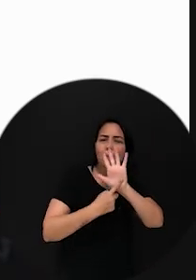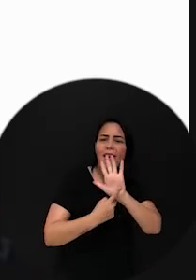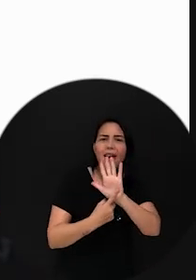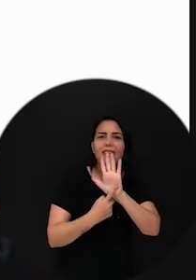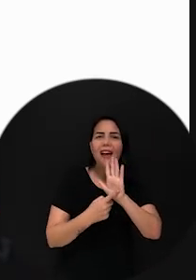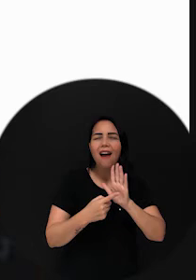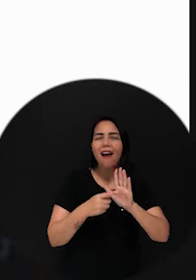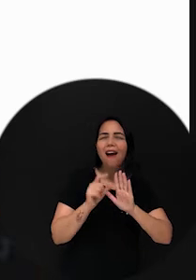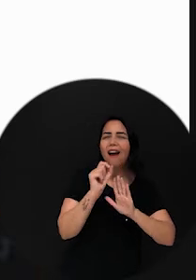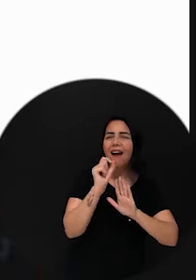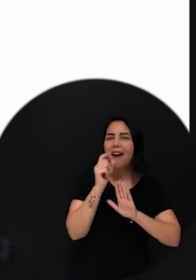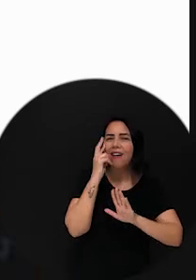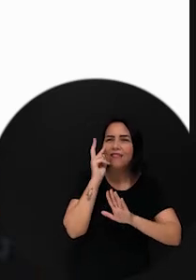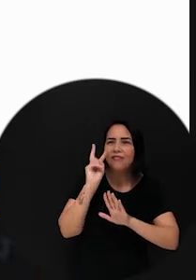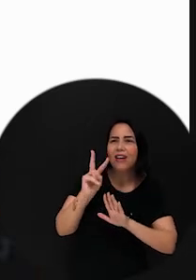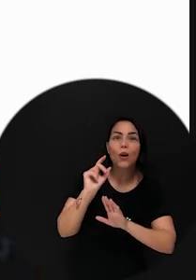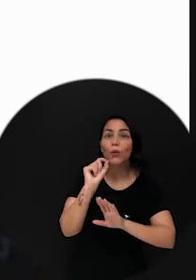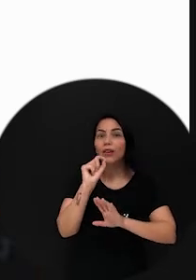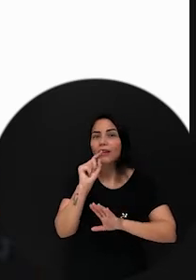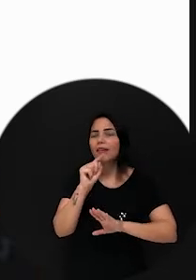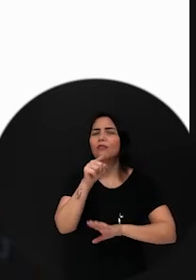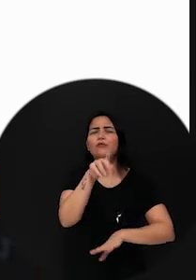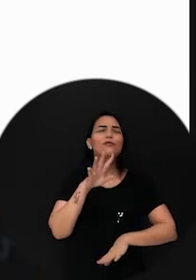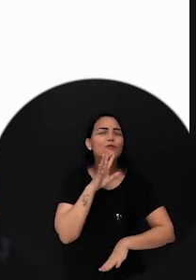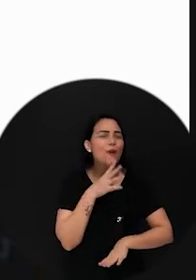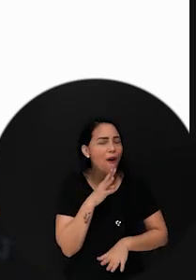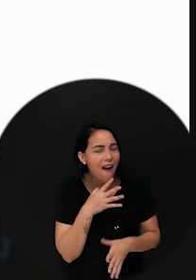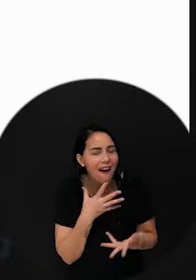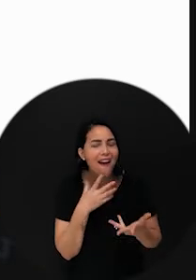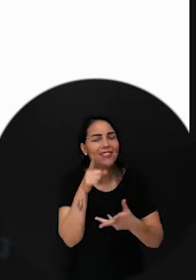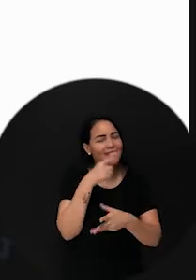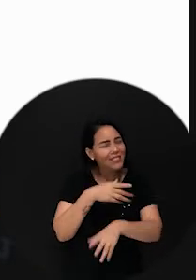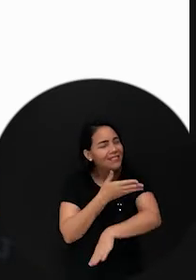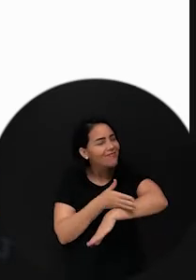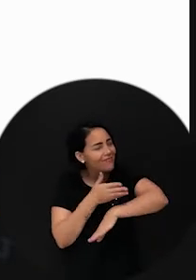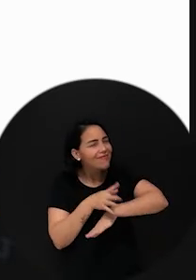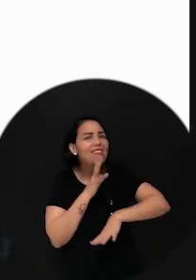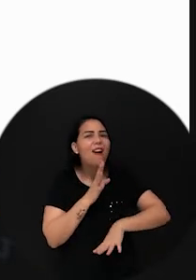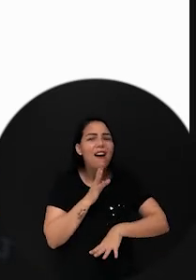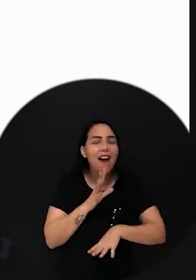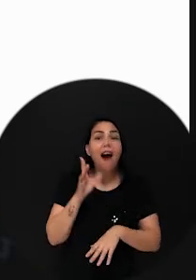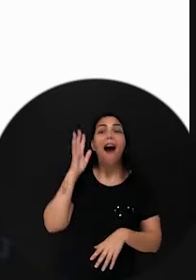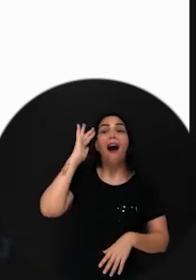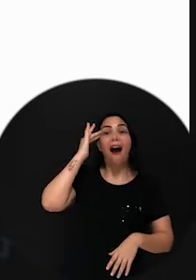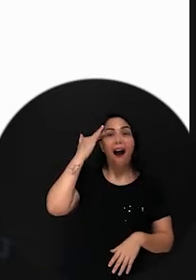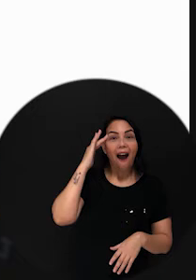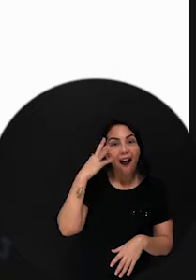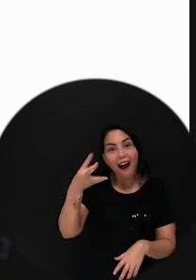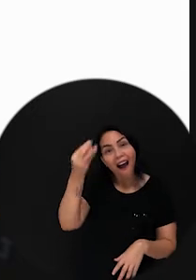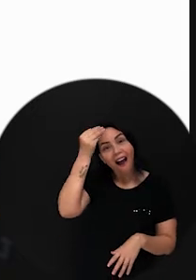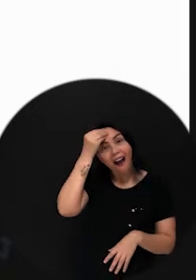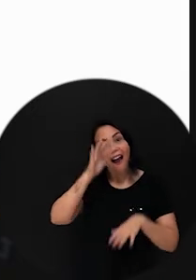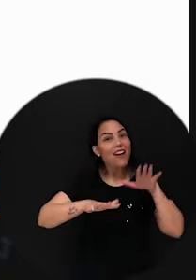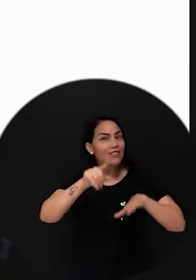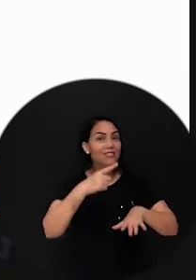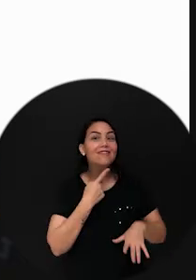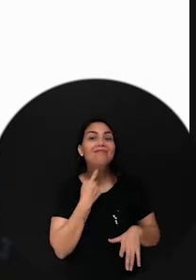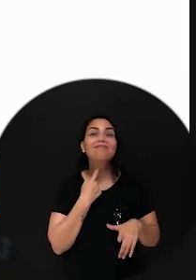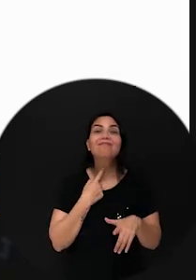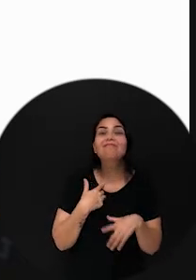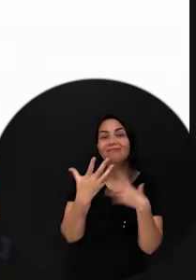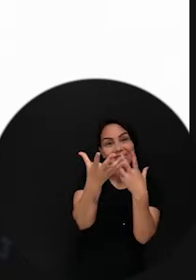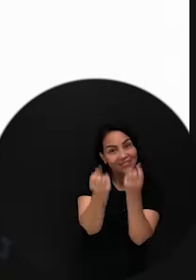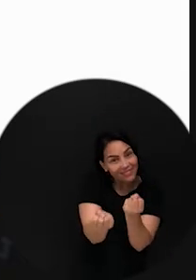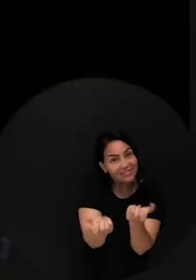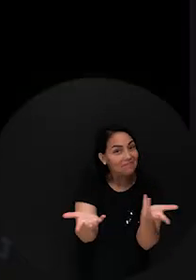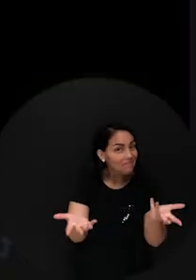instrumentos, principalmente aqueles que não são tão conhecidos aí, para que vocês possam conhecer e, quem sabe, se apaixonar por um instrumento que você